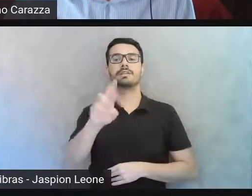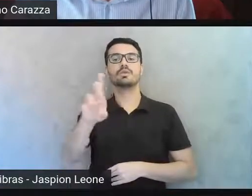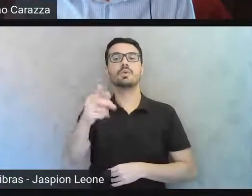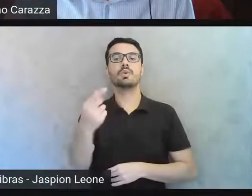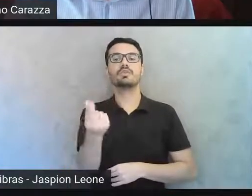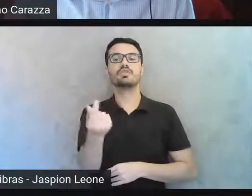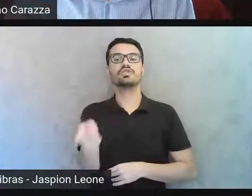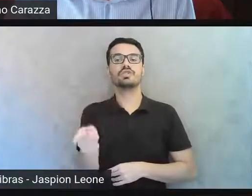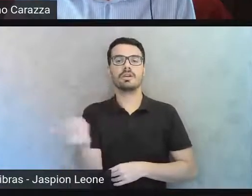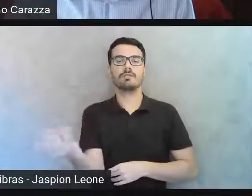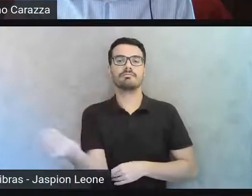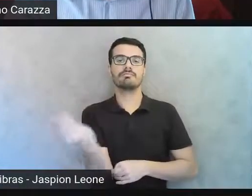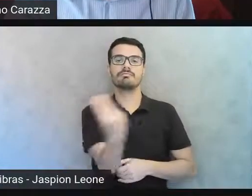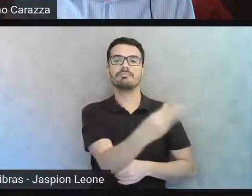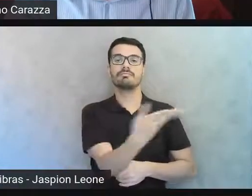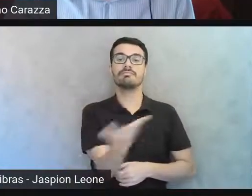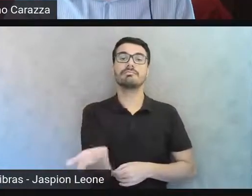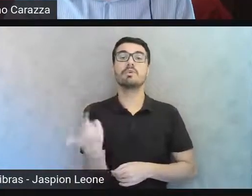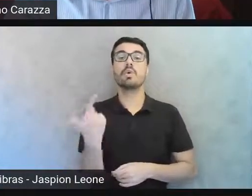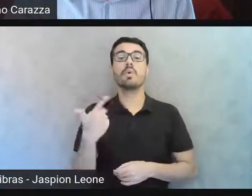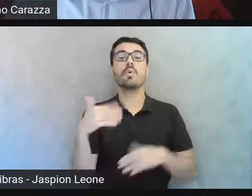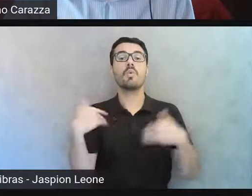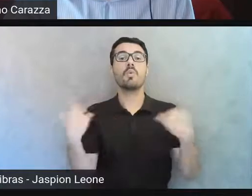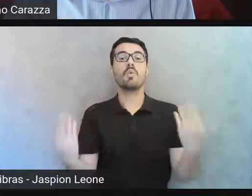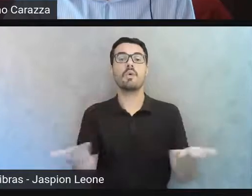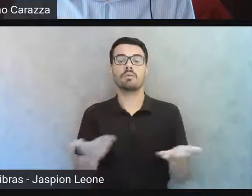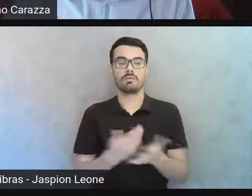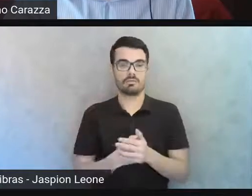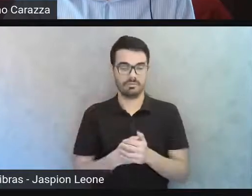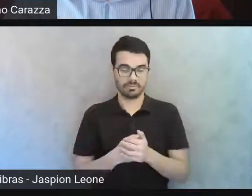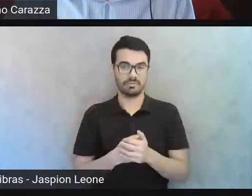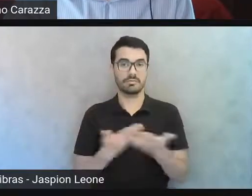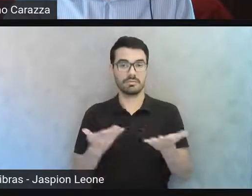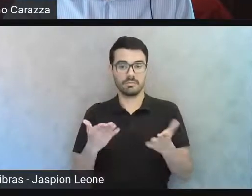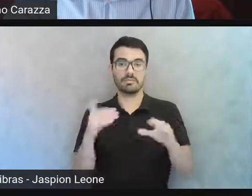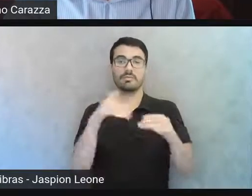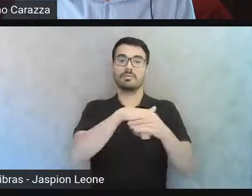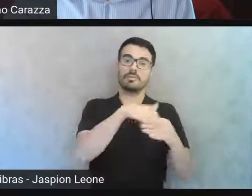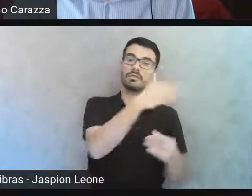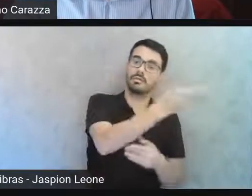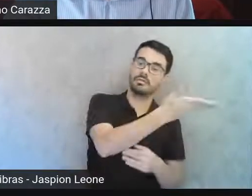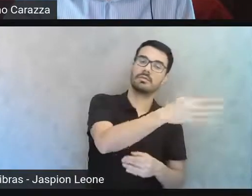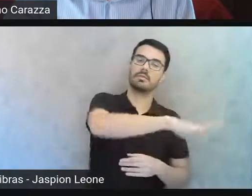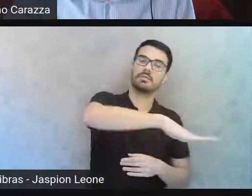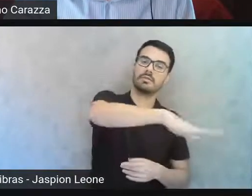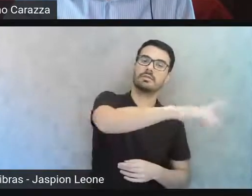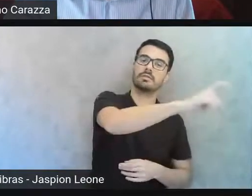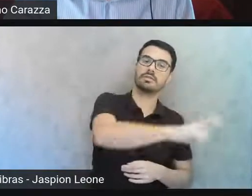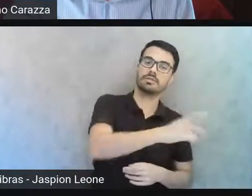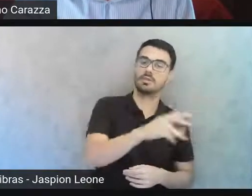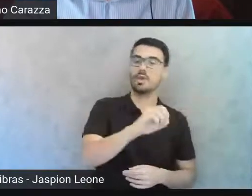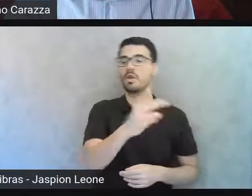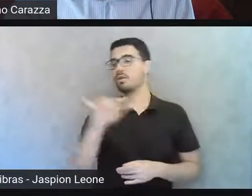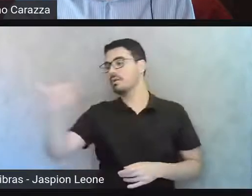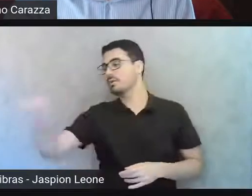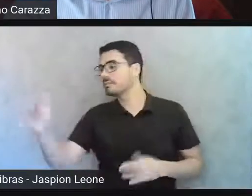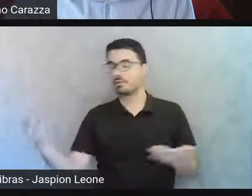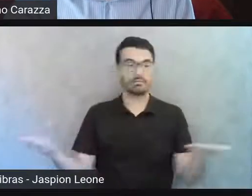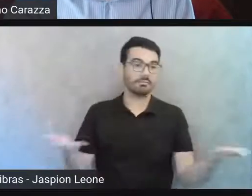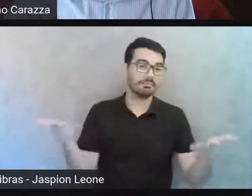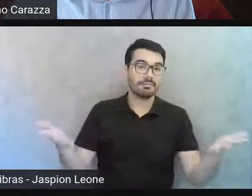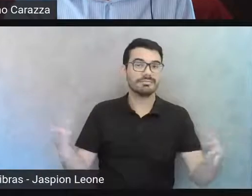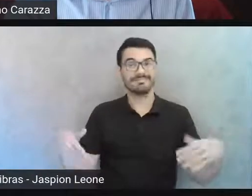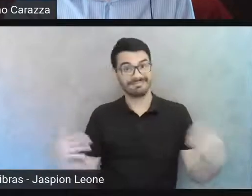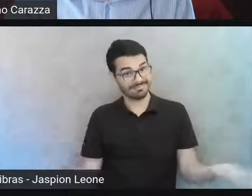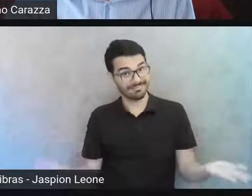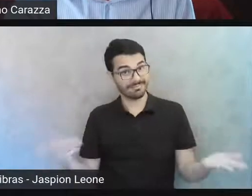importaria apoiar nesse momento e querer votar em alguém vinculado ao setor X e não ao setor Y, né? É